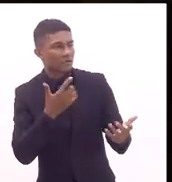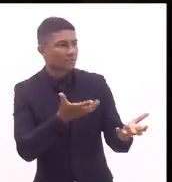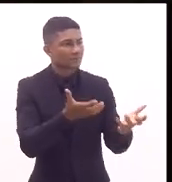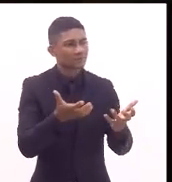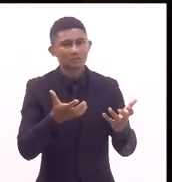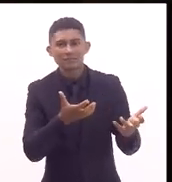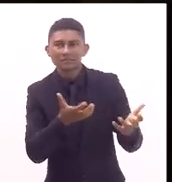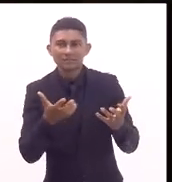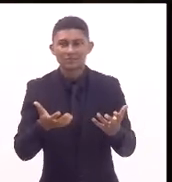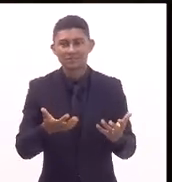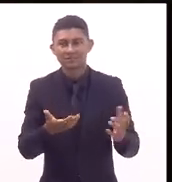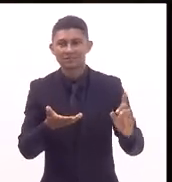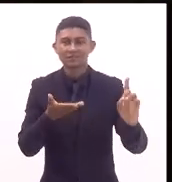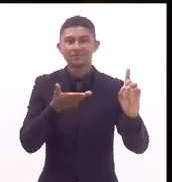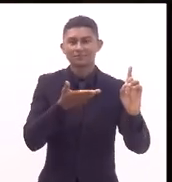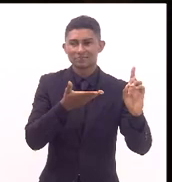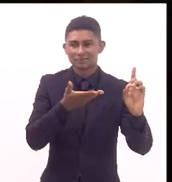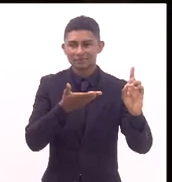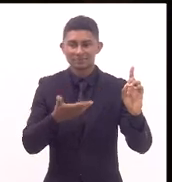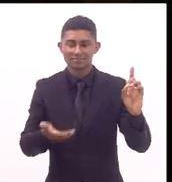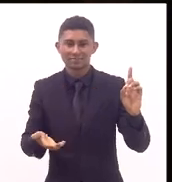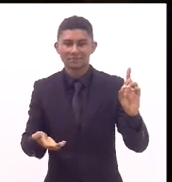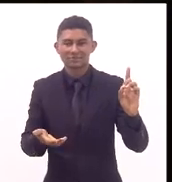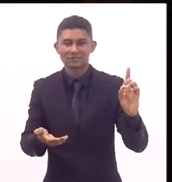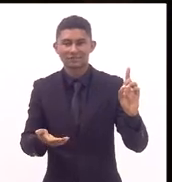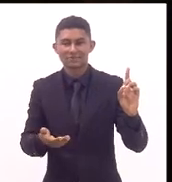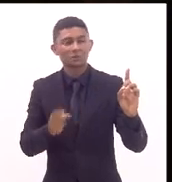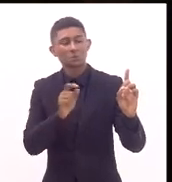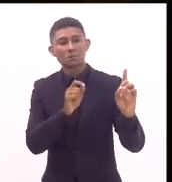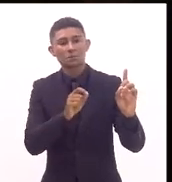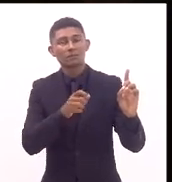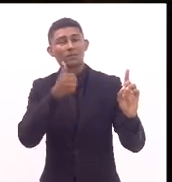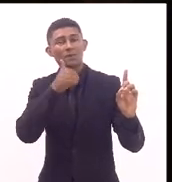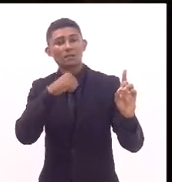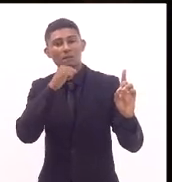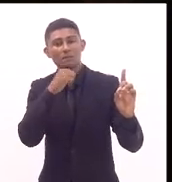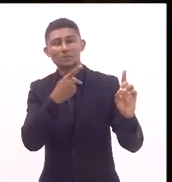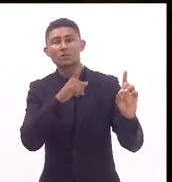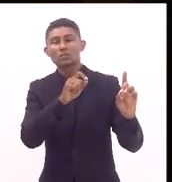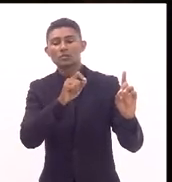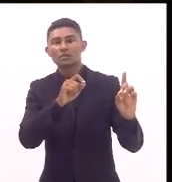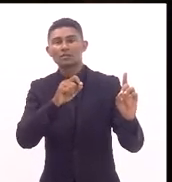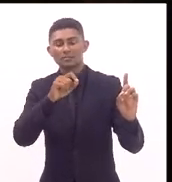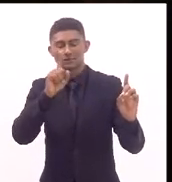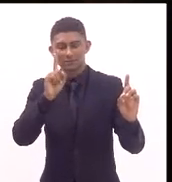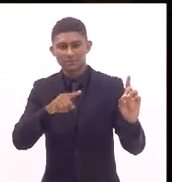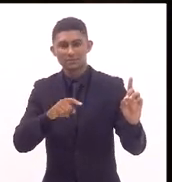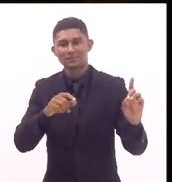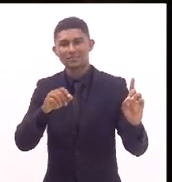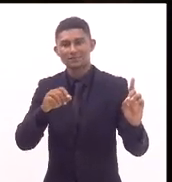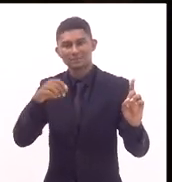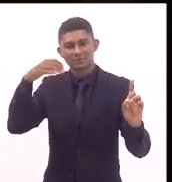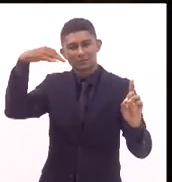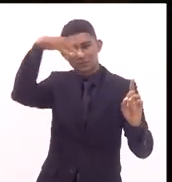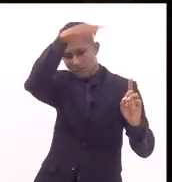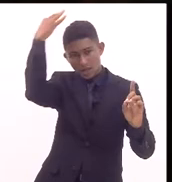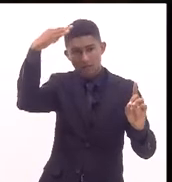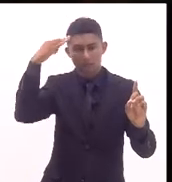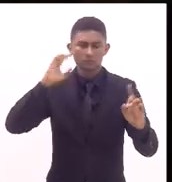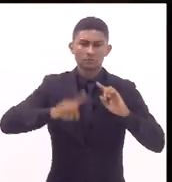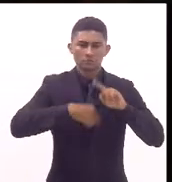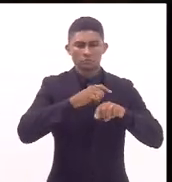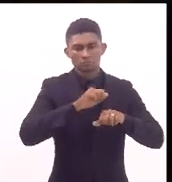daqui Benedita filha de uma mãe de santo se torna